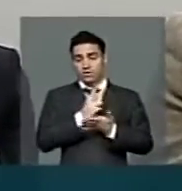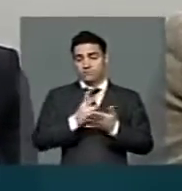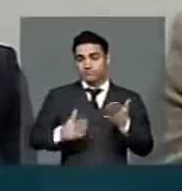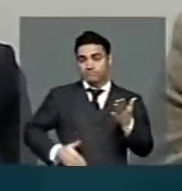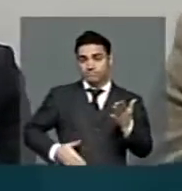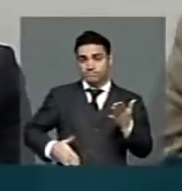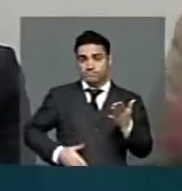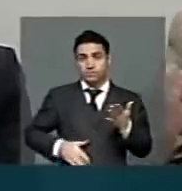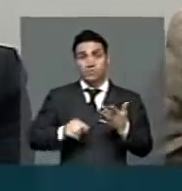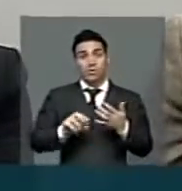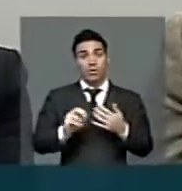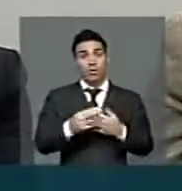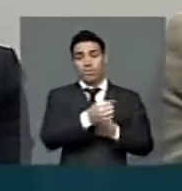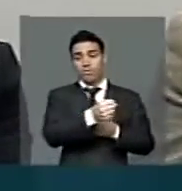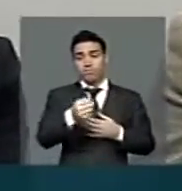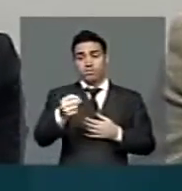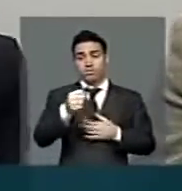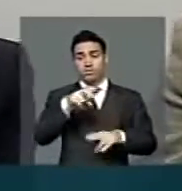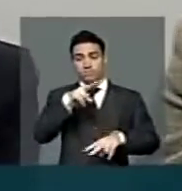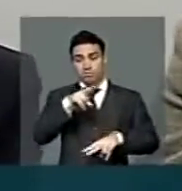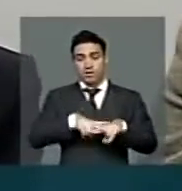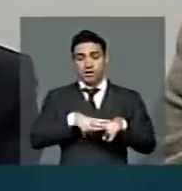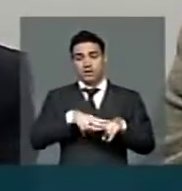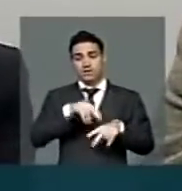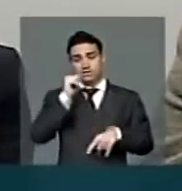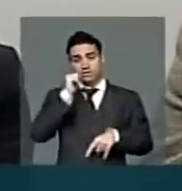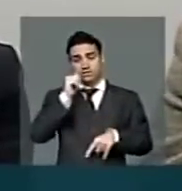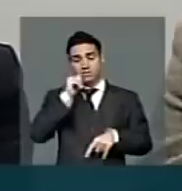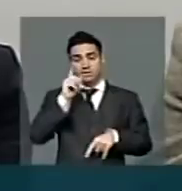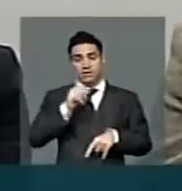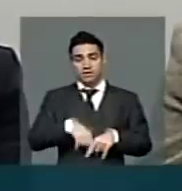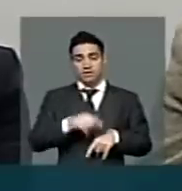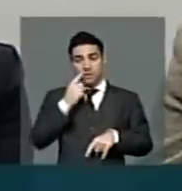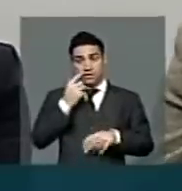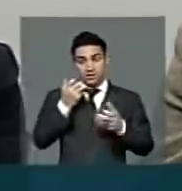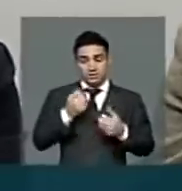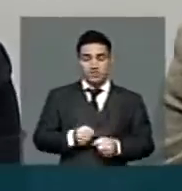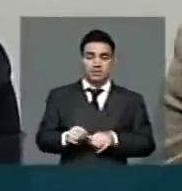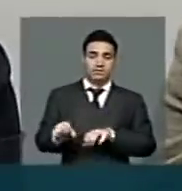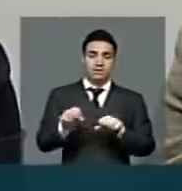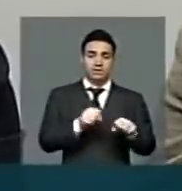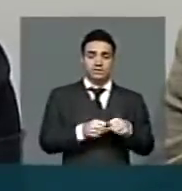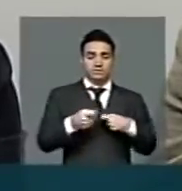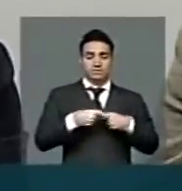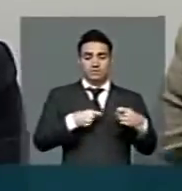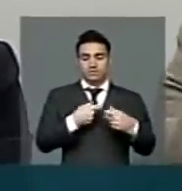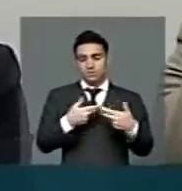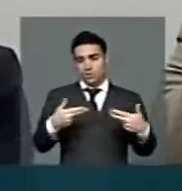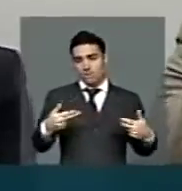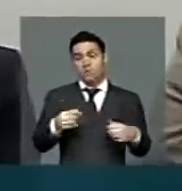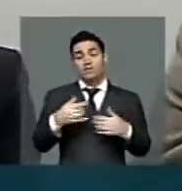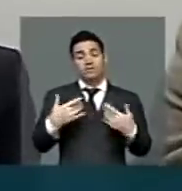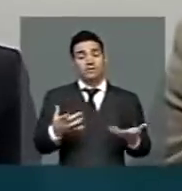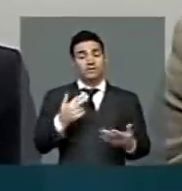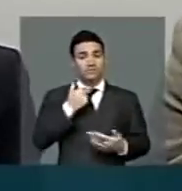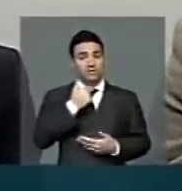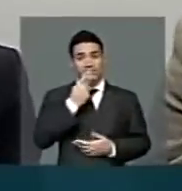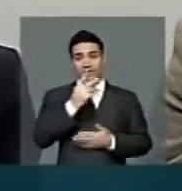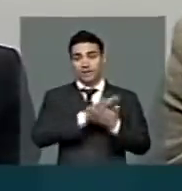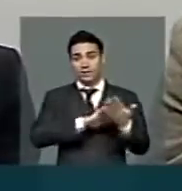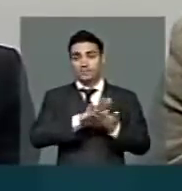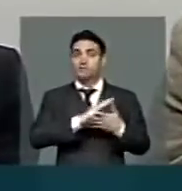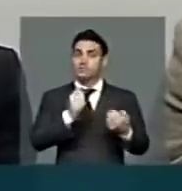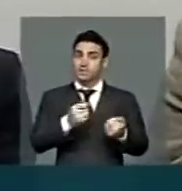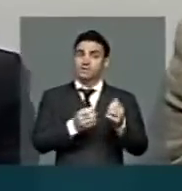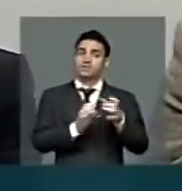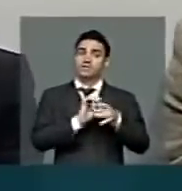presa como coadjuvante, como cúmplice, na verdade, da exploração sexual. Então elas não podem dizer isso. Nós precisamos, portanto, legalizar,